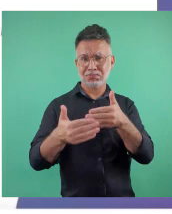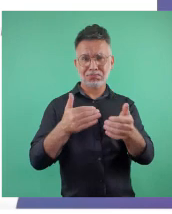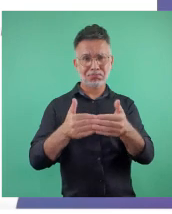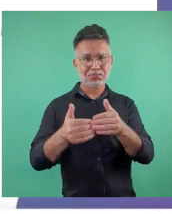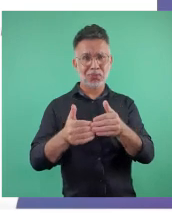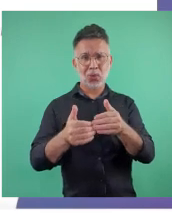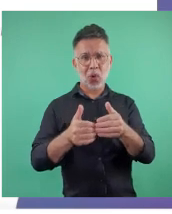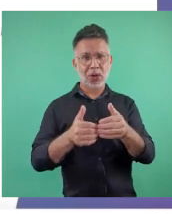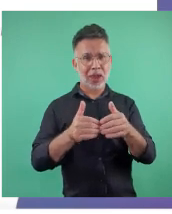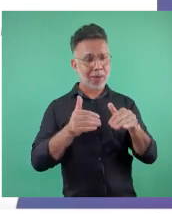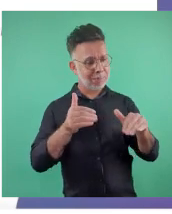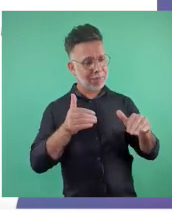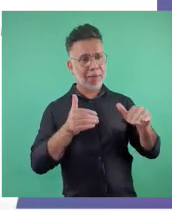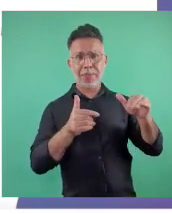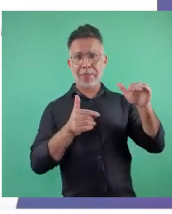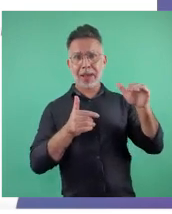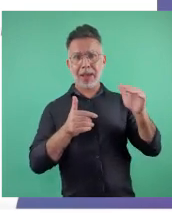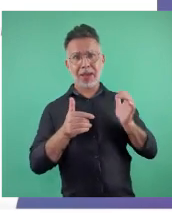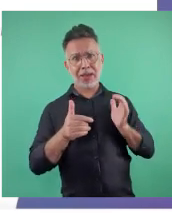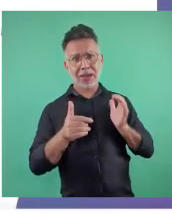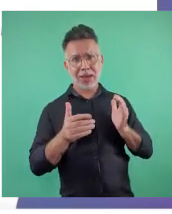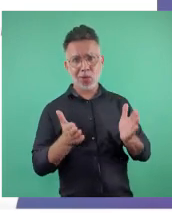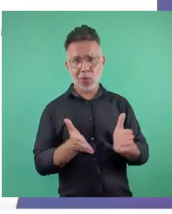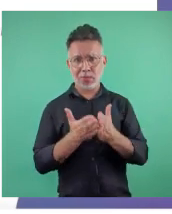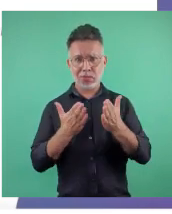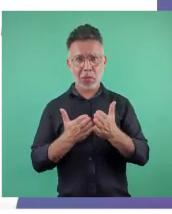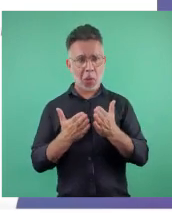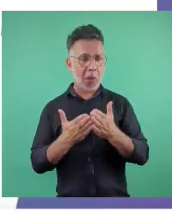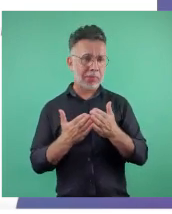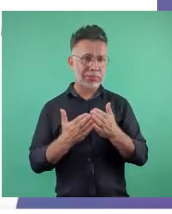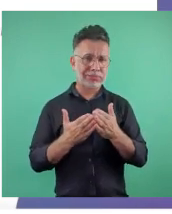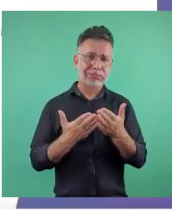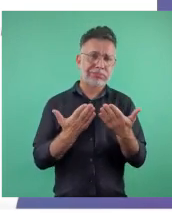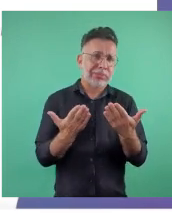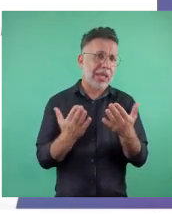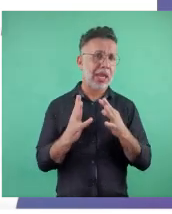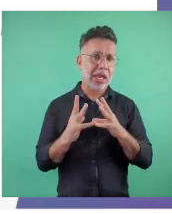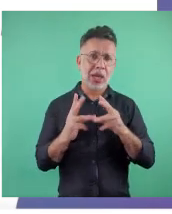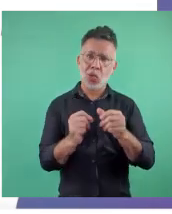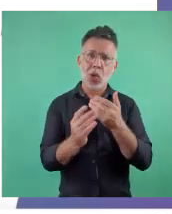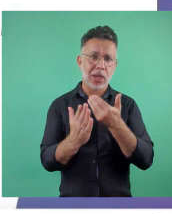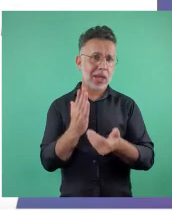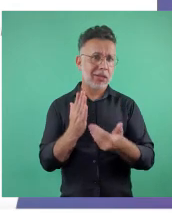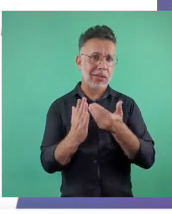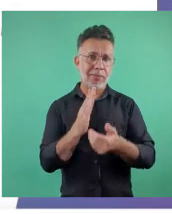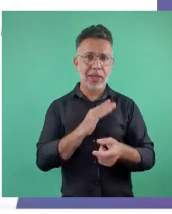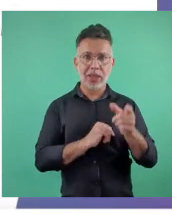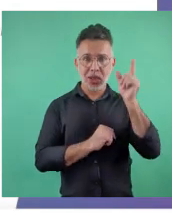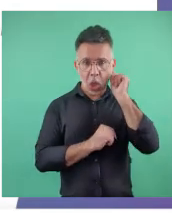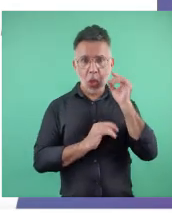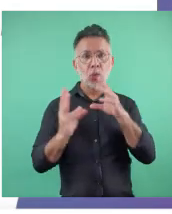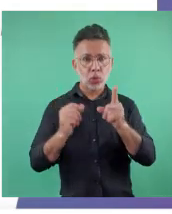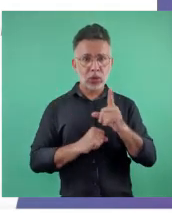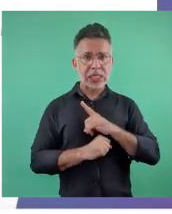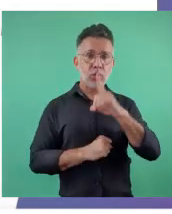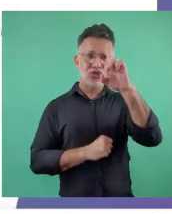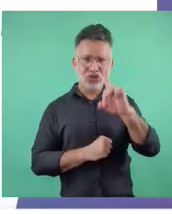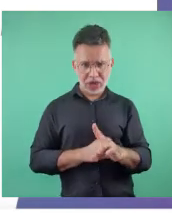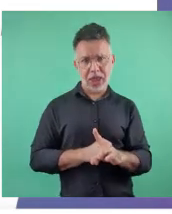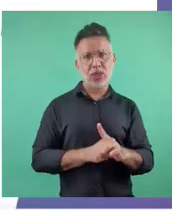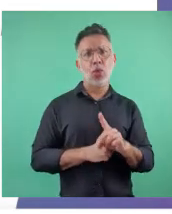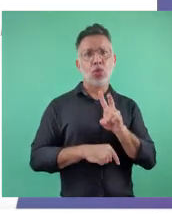todos, seja de qualquer classe social e com qualquer tipo de perda auditiva,